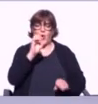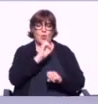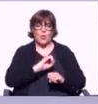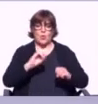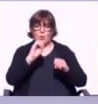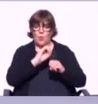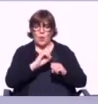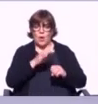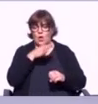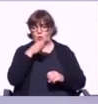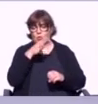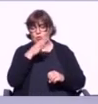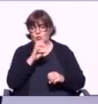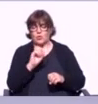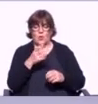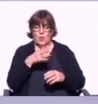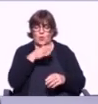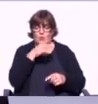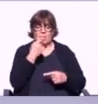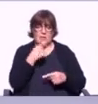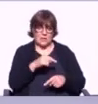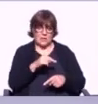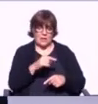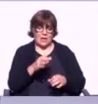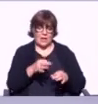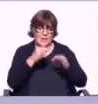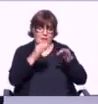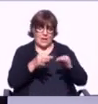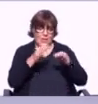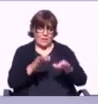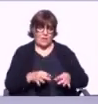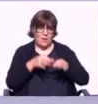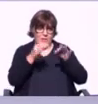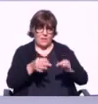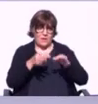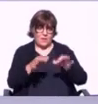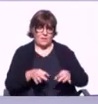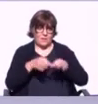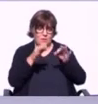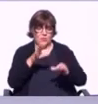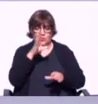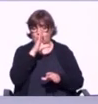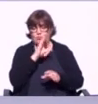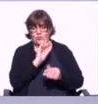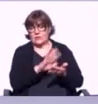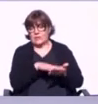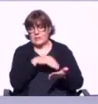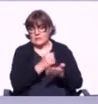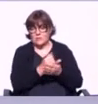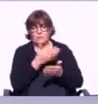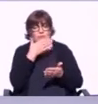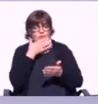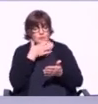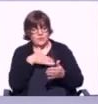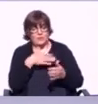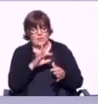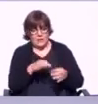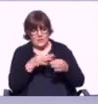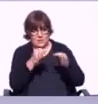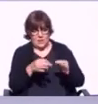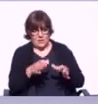qualquer notícia, ou por outra, a notícia é que vai sendo adiado, não sei se há de eterno, mas pelo menos vai sendo